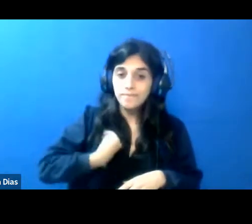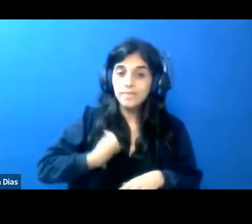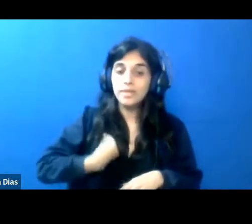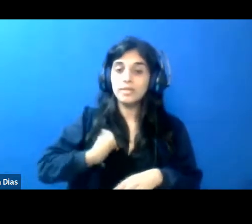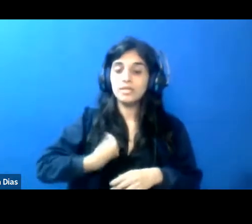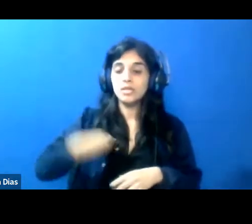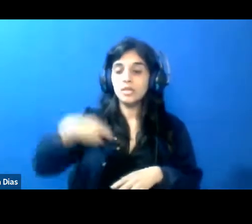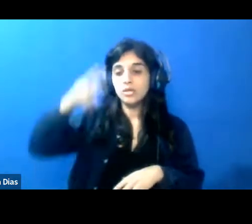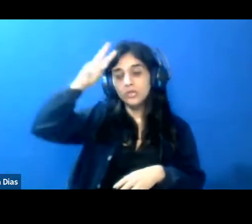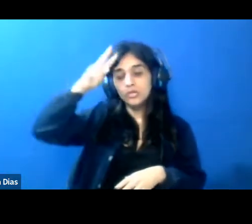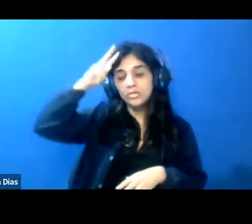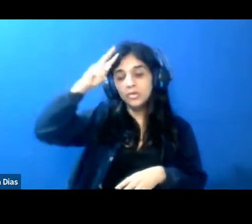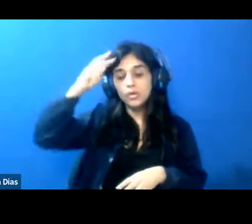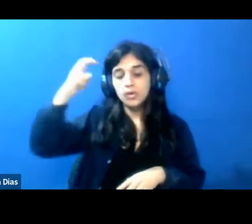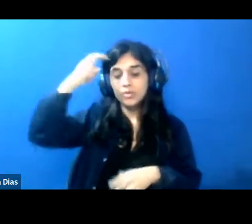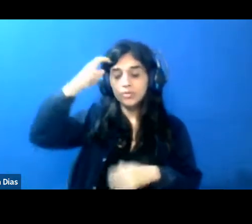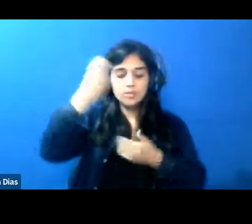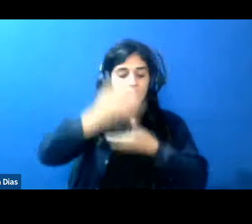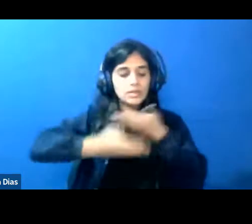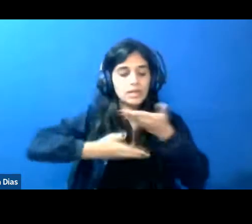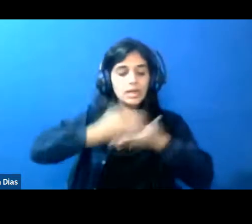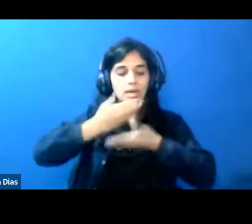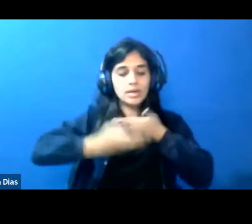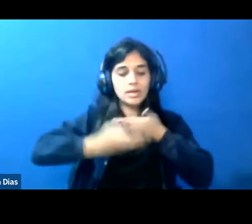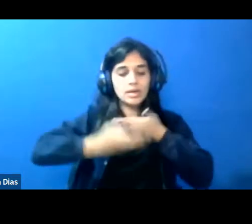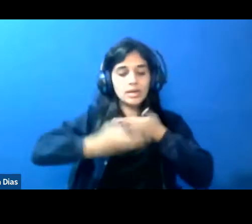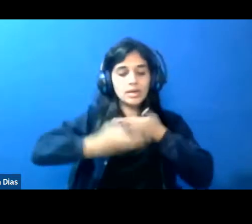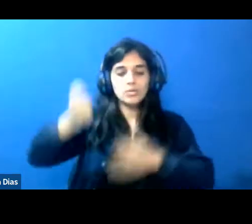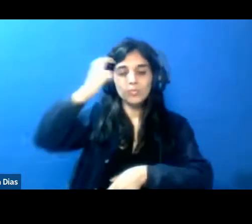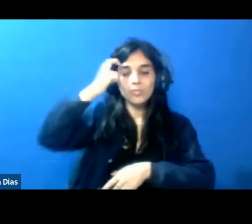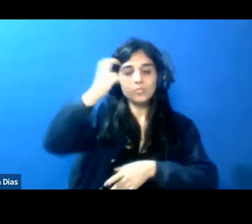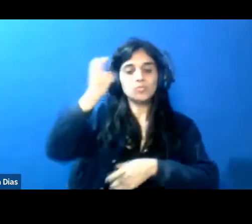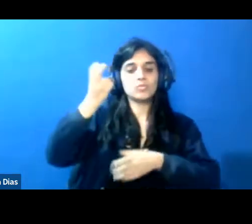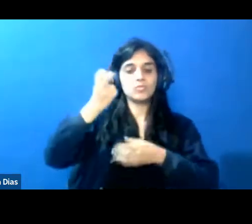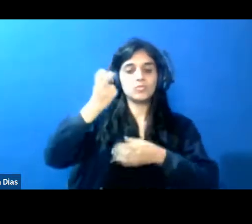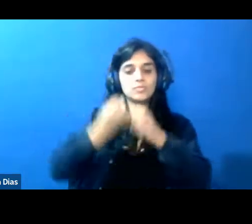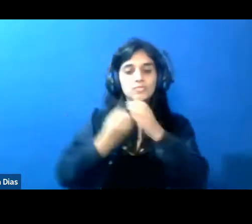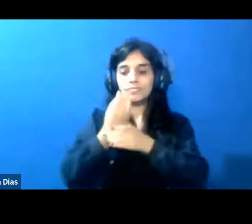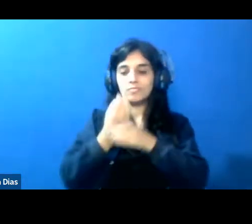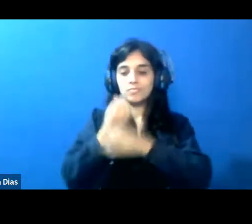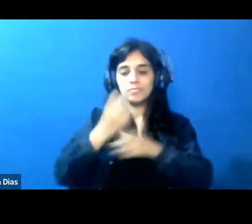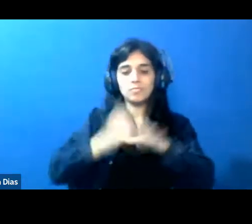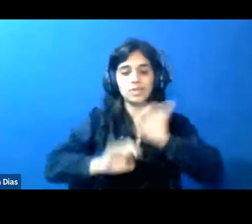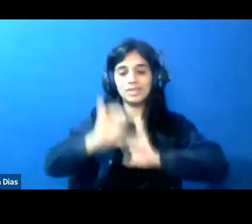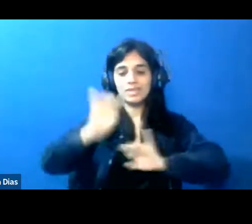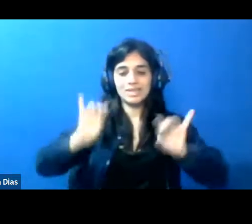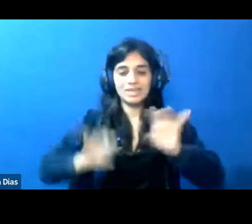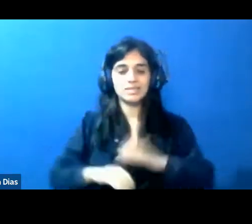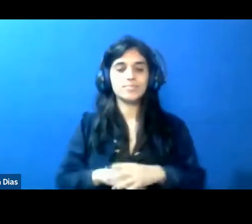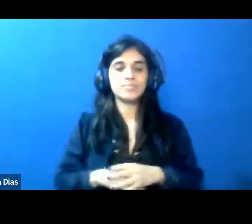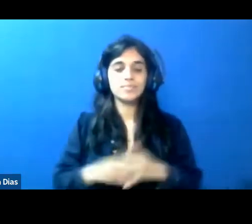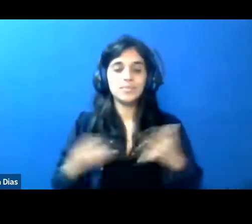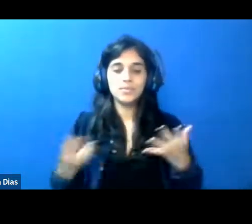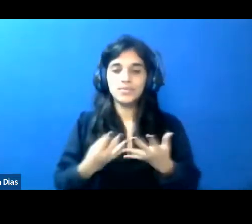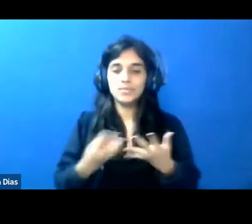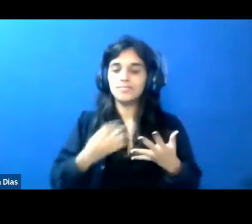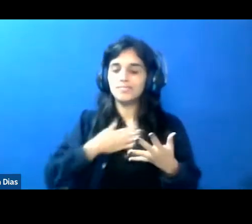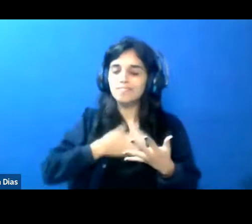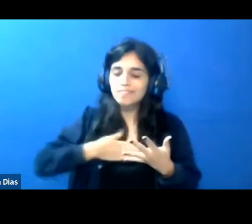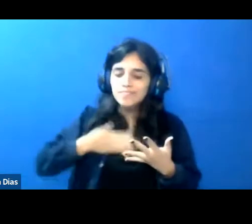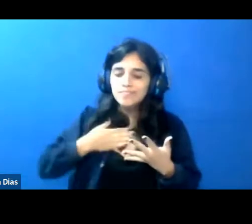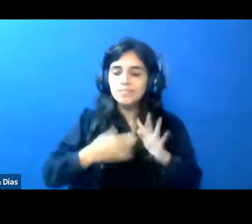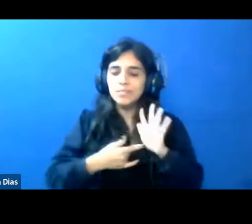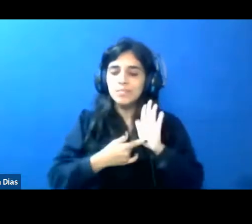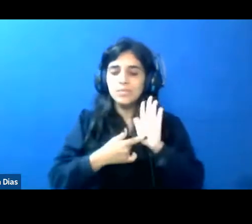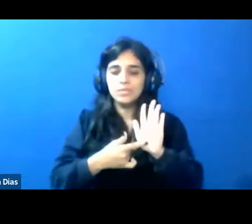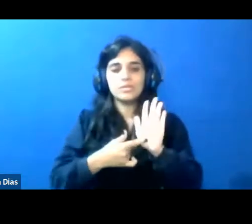culturas e a forma criativa com que encontram alternativas. Hoje temos o prazer de transmitir o vídeo com o